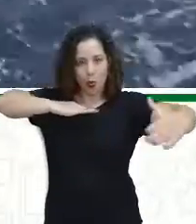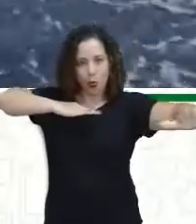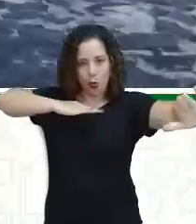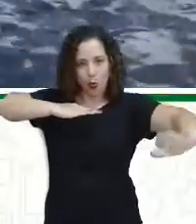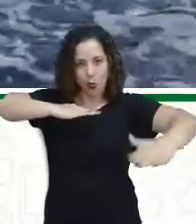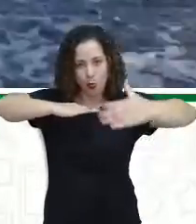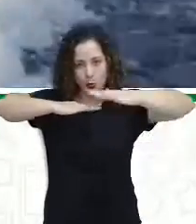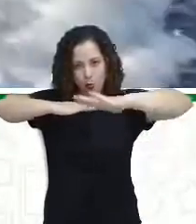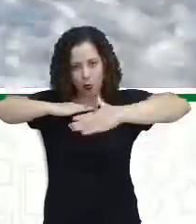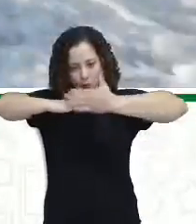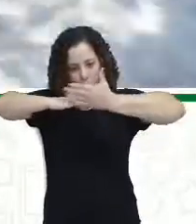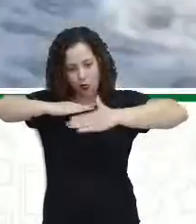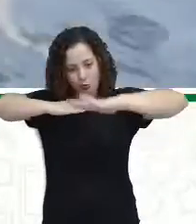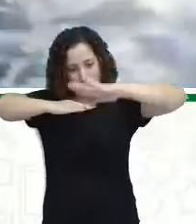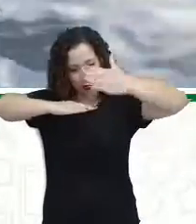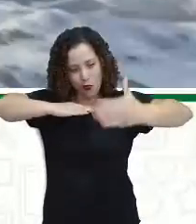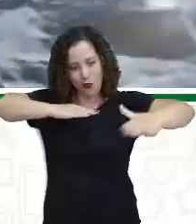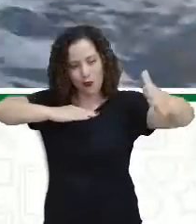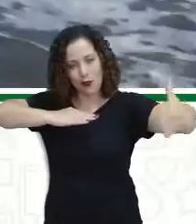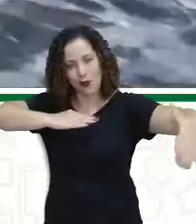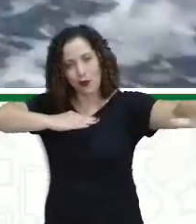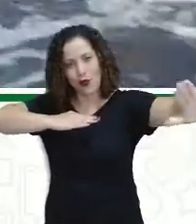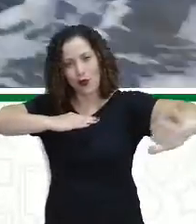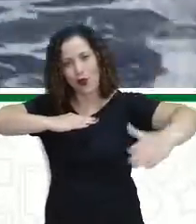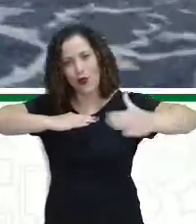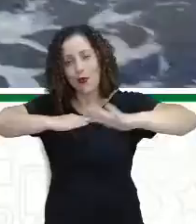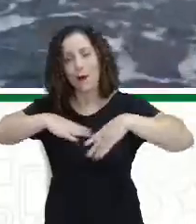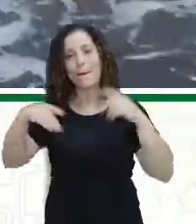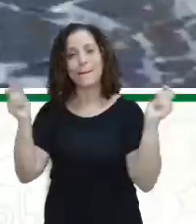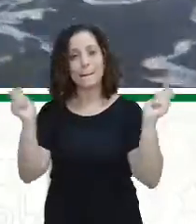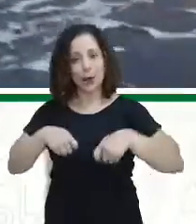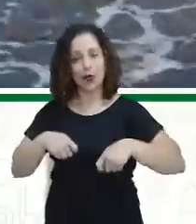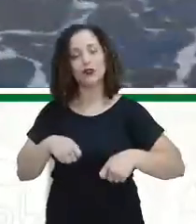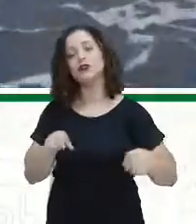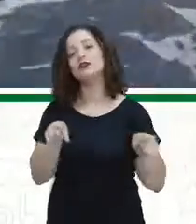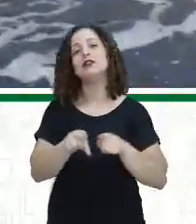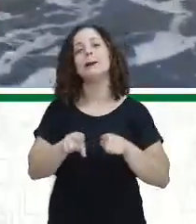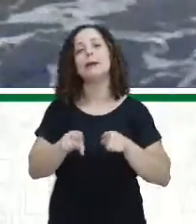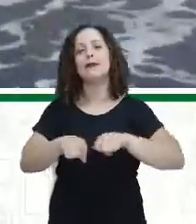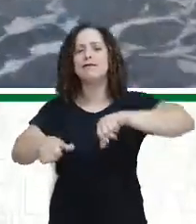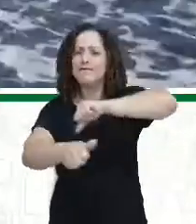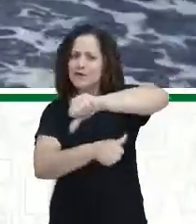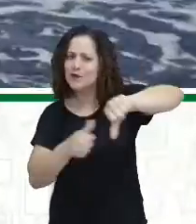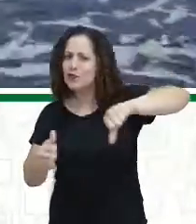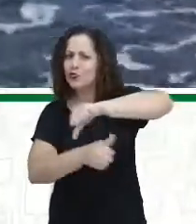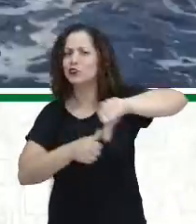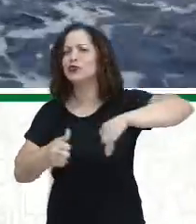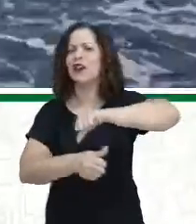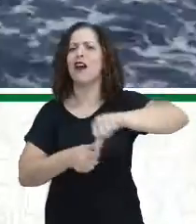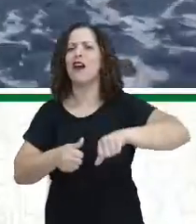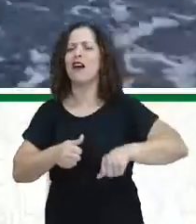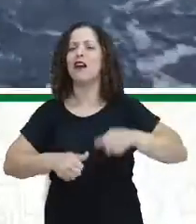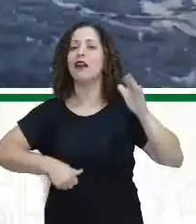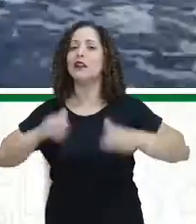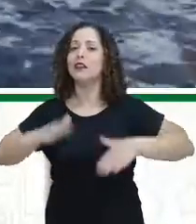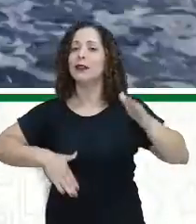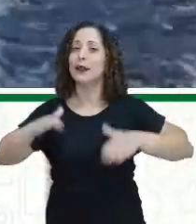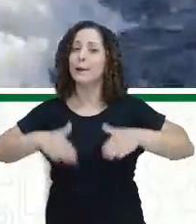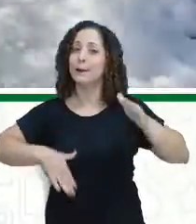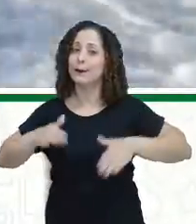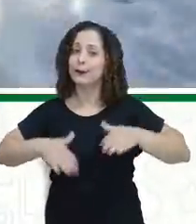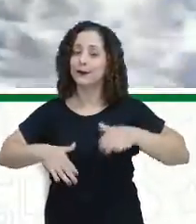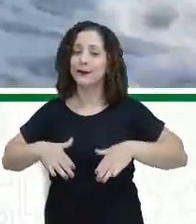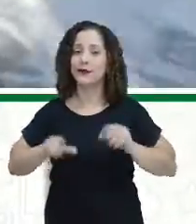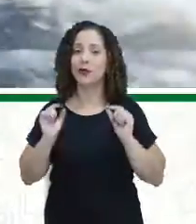água, ela também pode sofrer alteração de acordo com a exposição em que ela